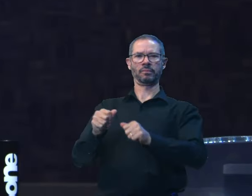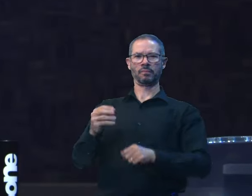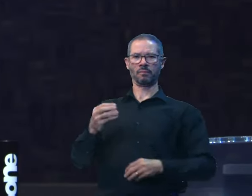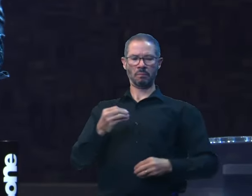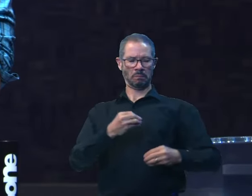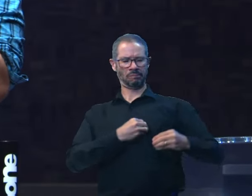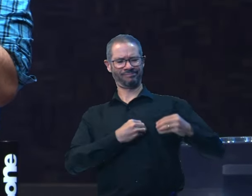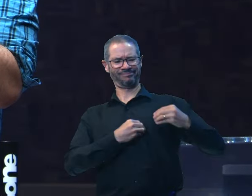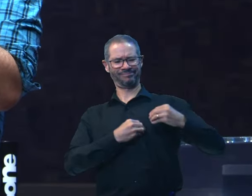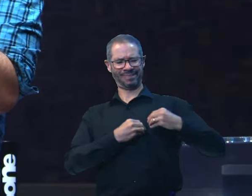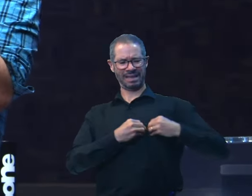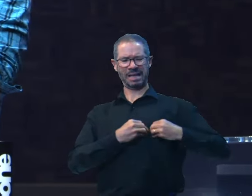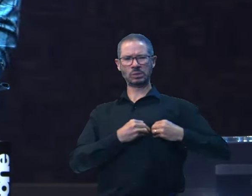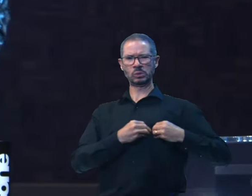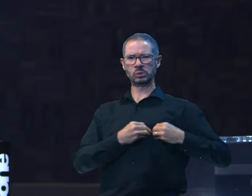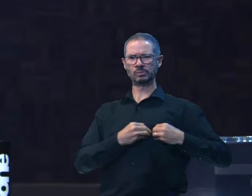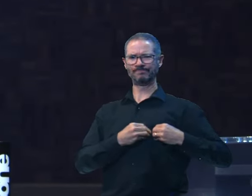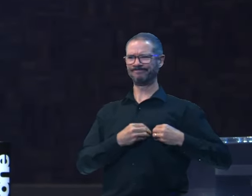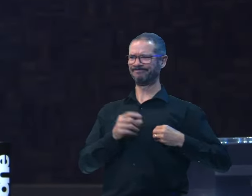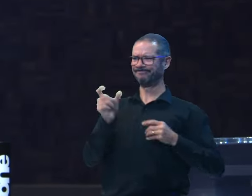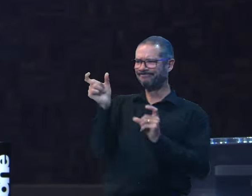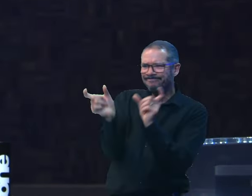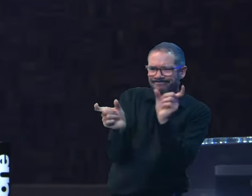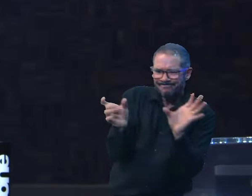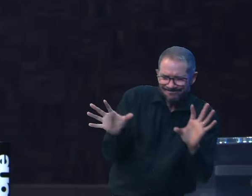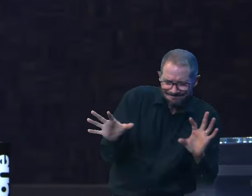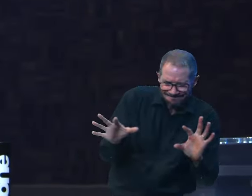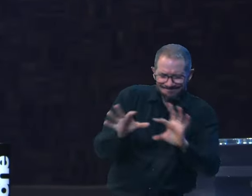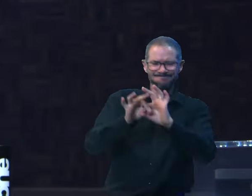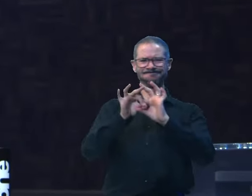Pecados podem estar envolvendo nós e as outras pessoas.